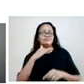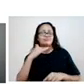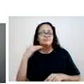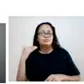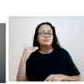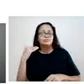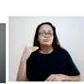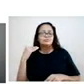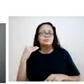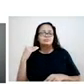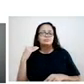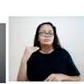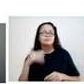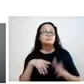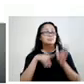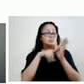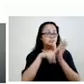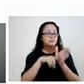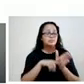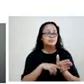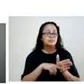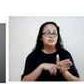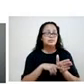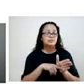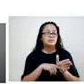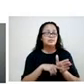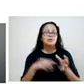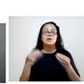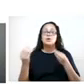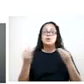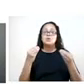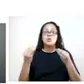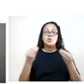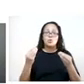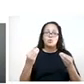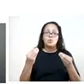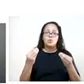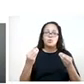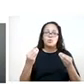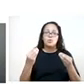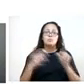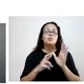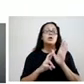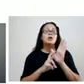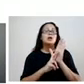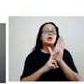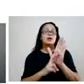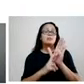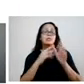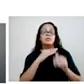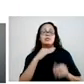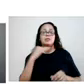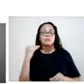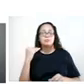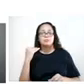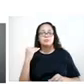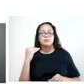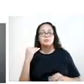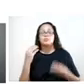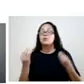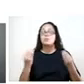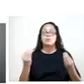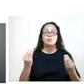Né? Vamos analisar. Como o autor da iluminura representa a morte? Percebemos então que